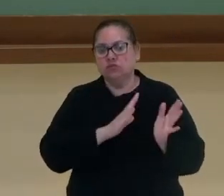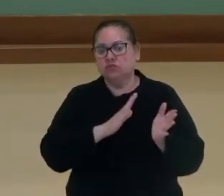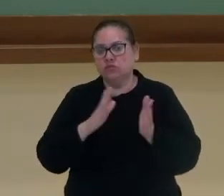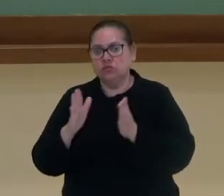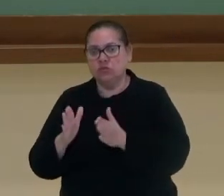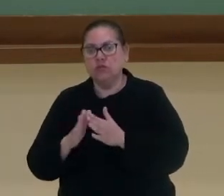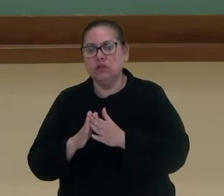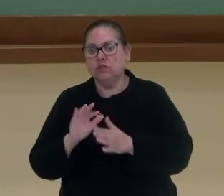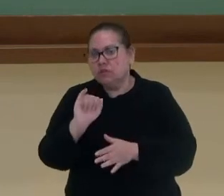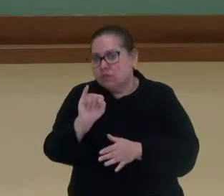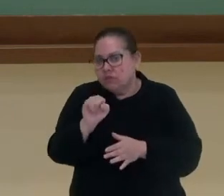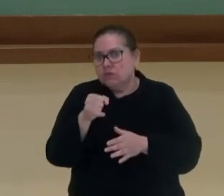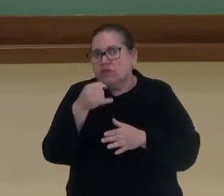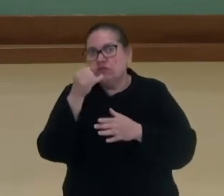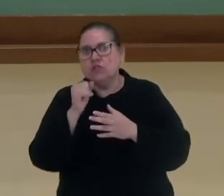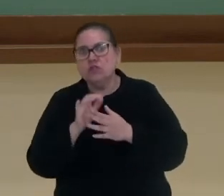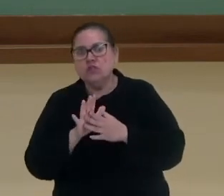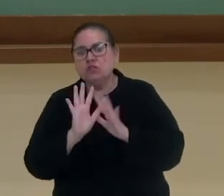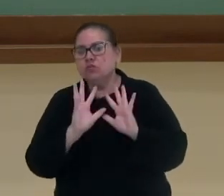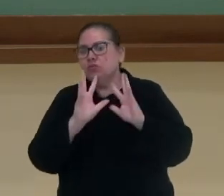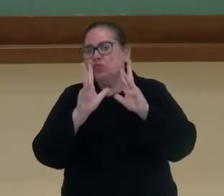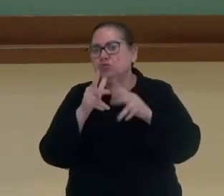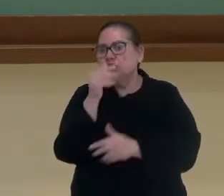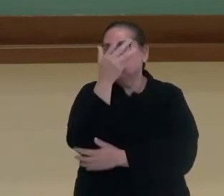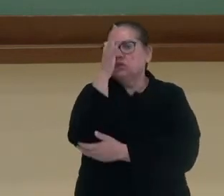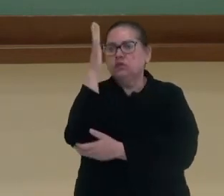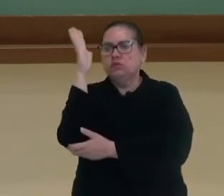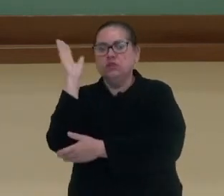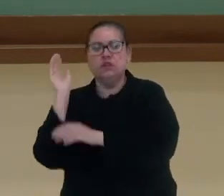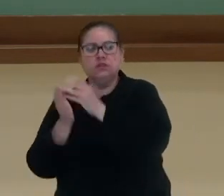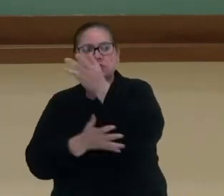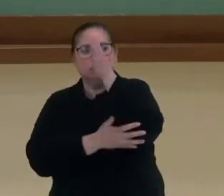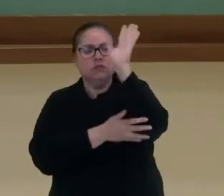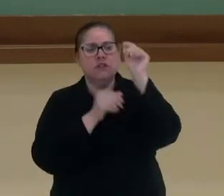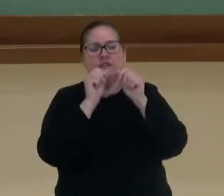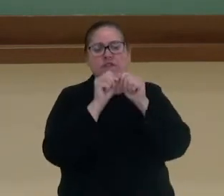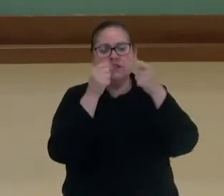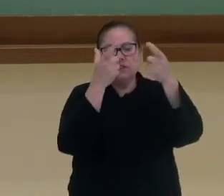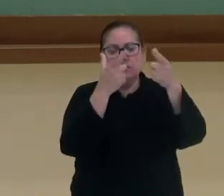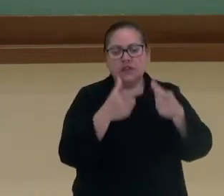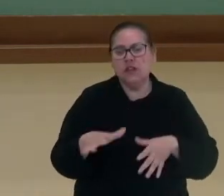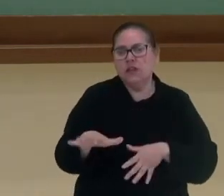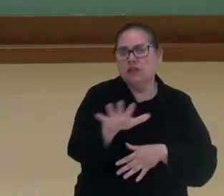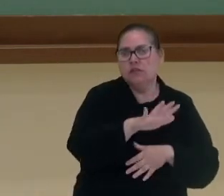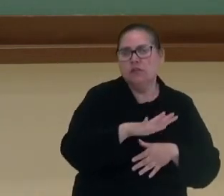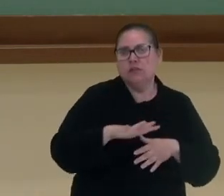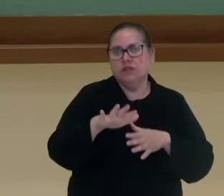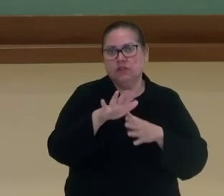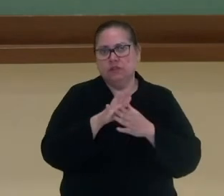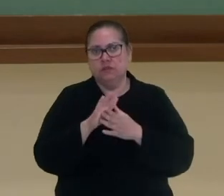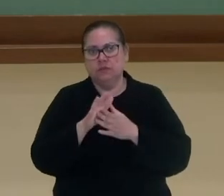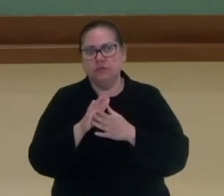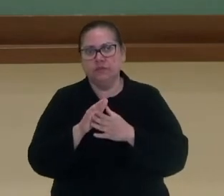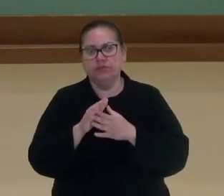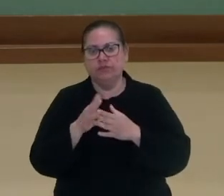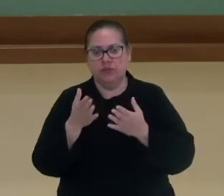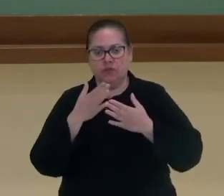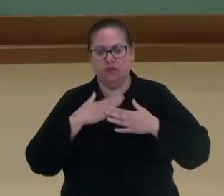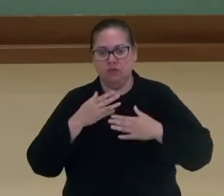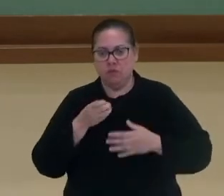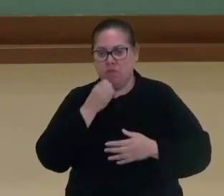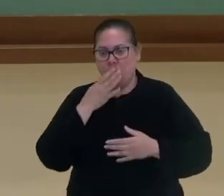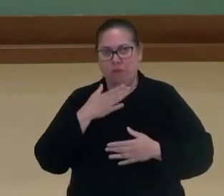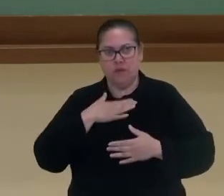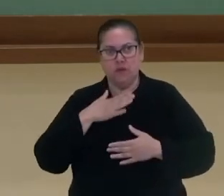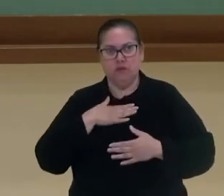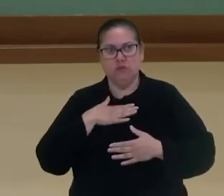eu aproveito de tudo que a natureza fez naquele ambiente em prol de meus benefícios, como